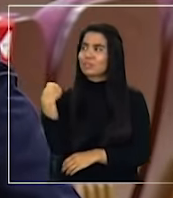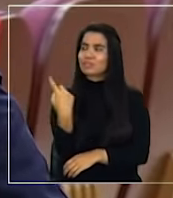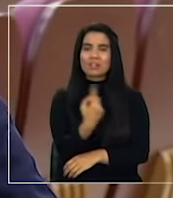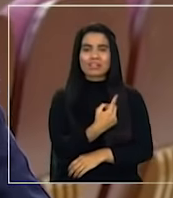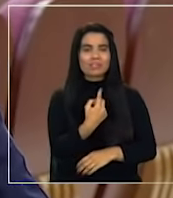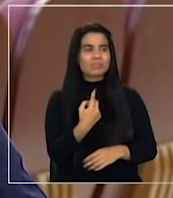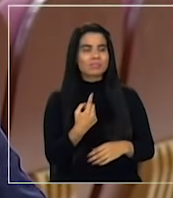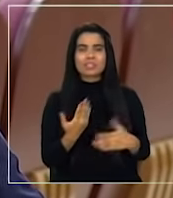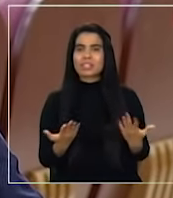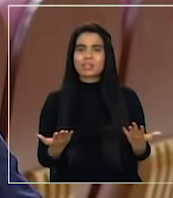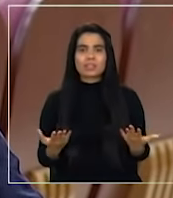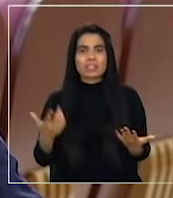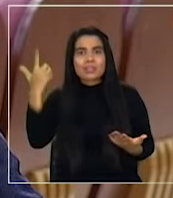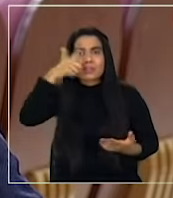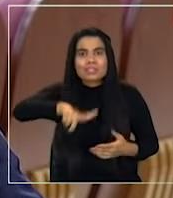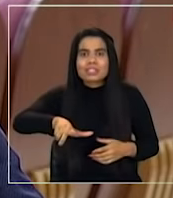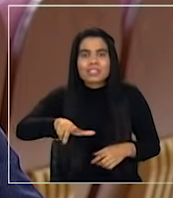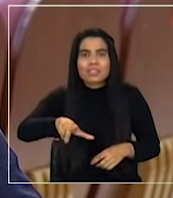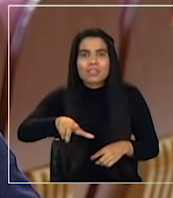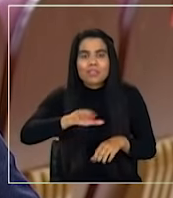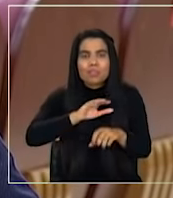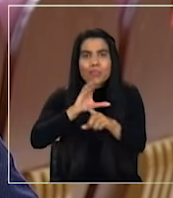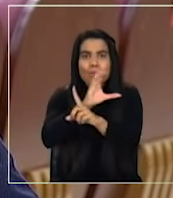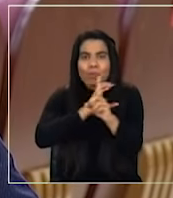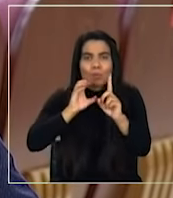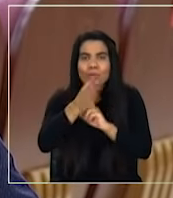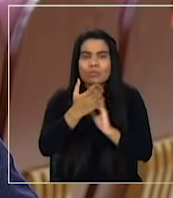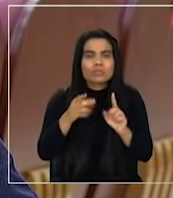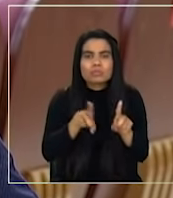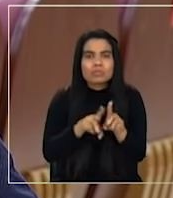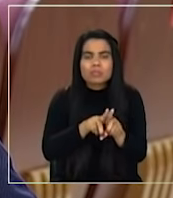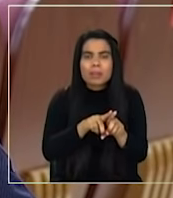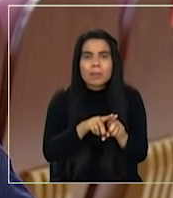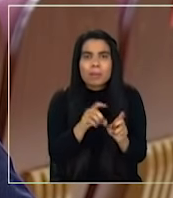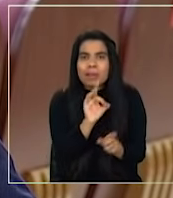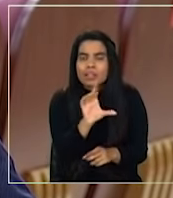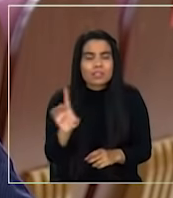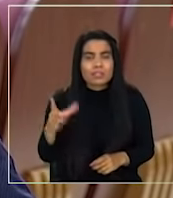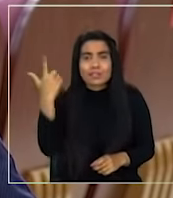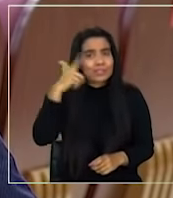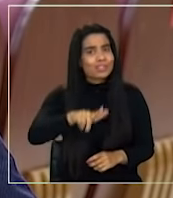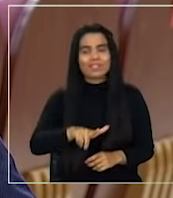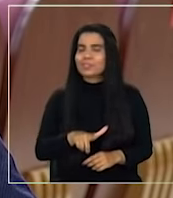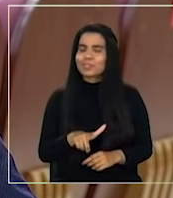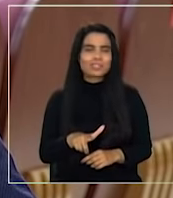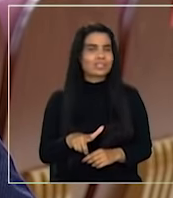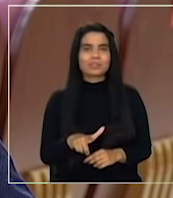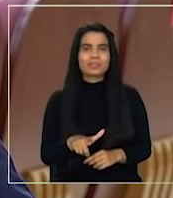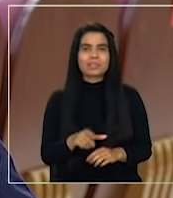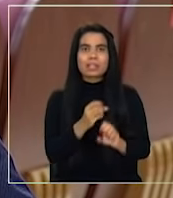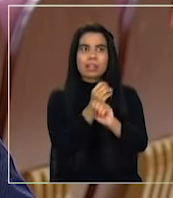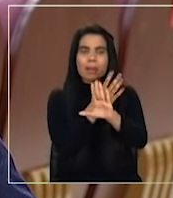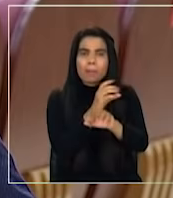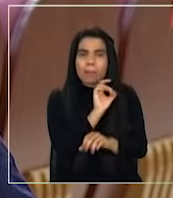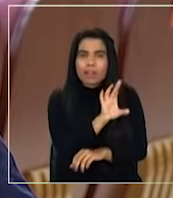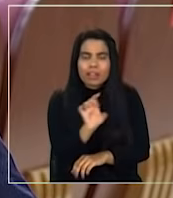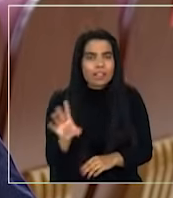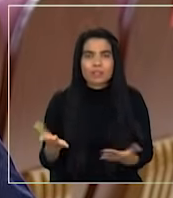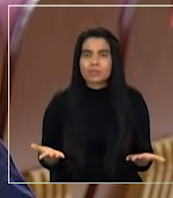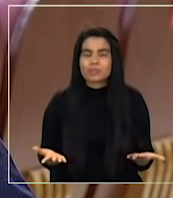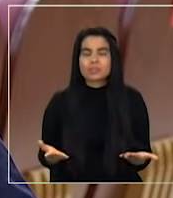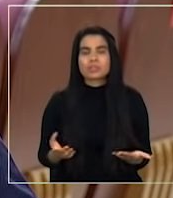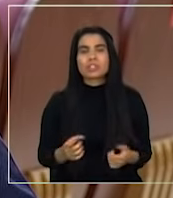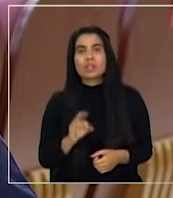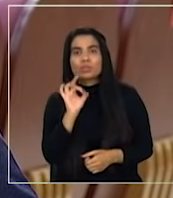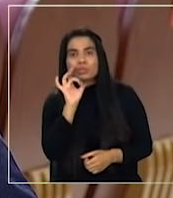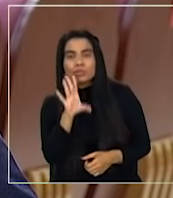estaríamos mais conseguindo fazer programas, transmitir esta programação para você. Não